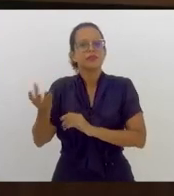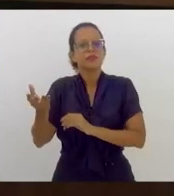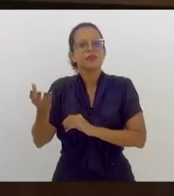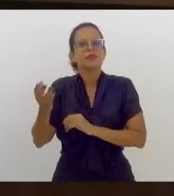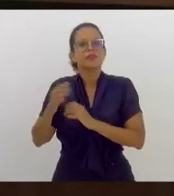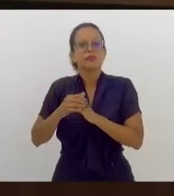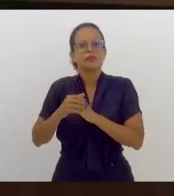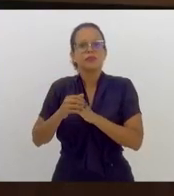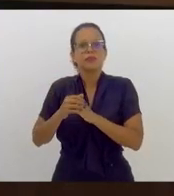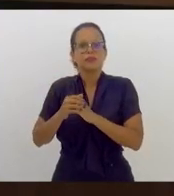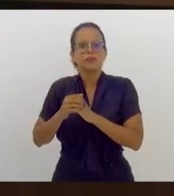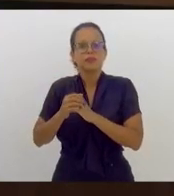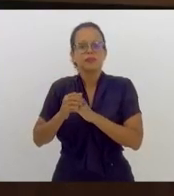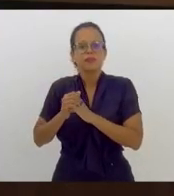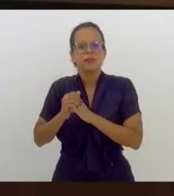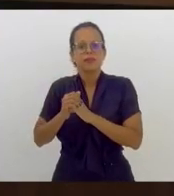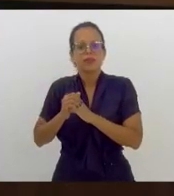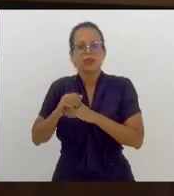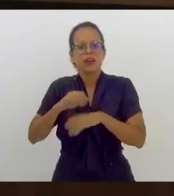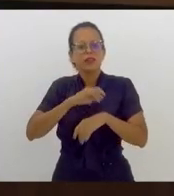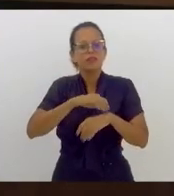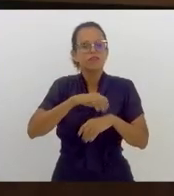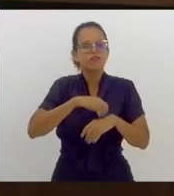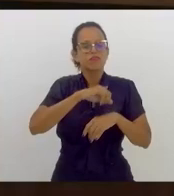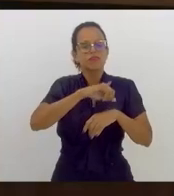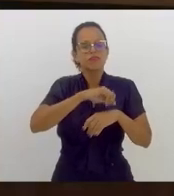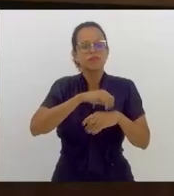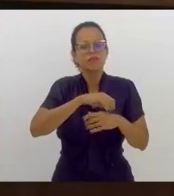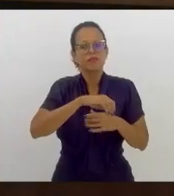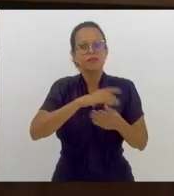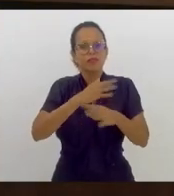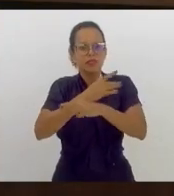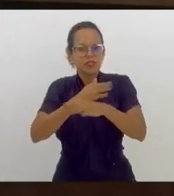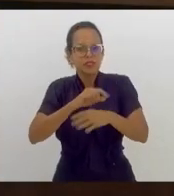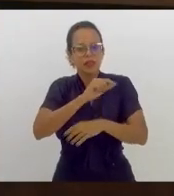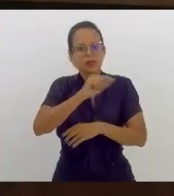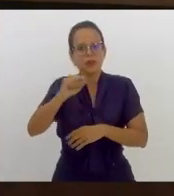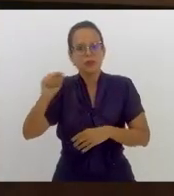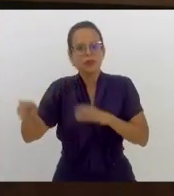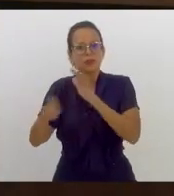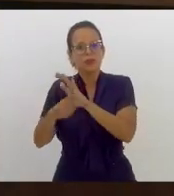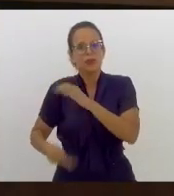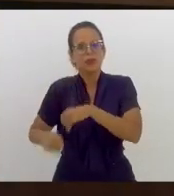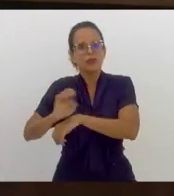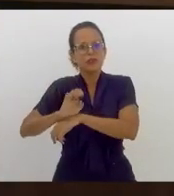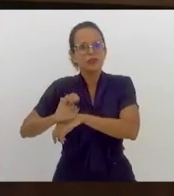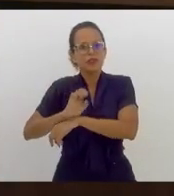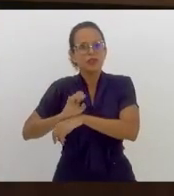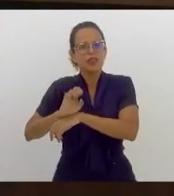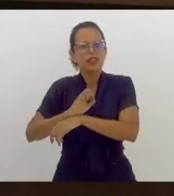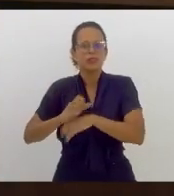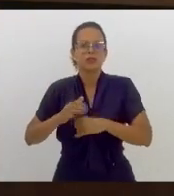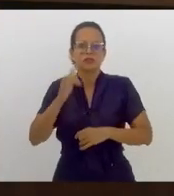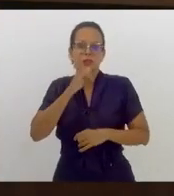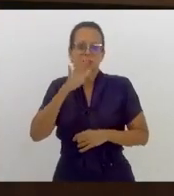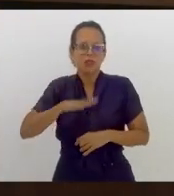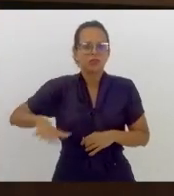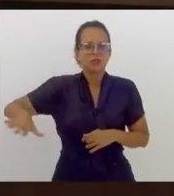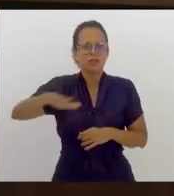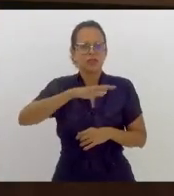cidade Fluminense, às cidades Fluminense e da outras providências. Deputado Chico Machado,